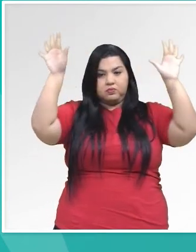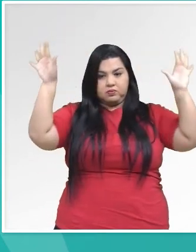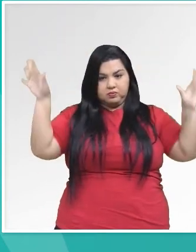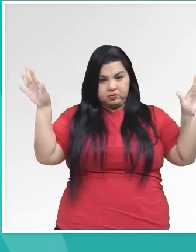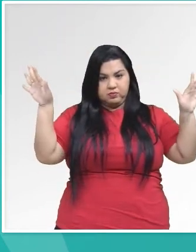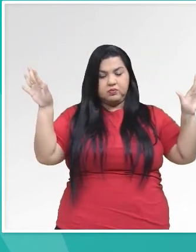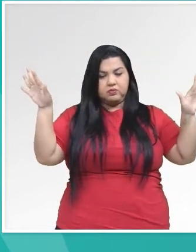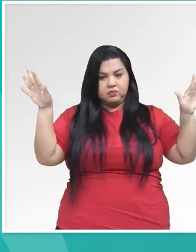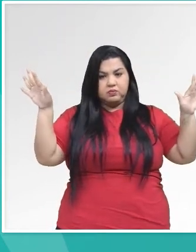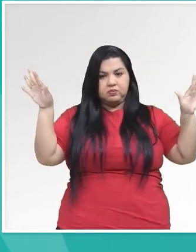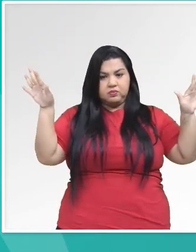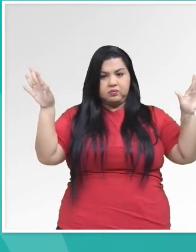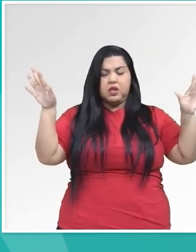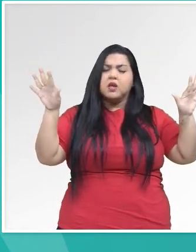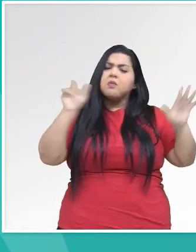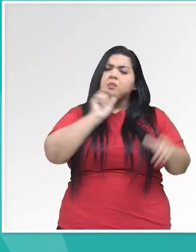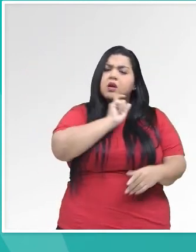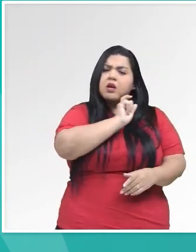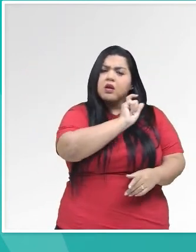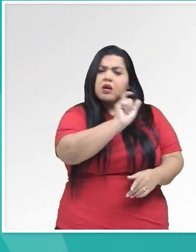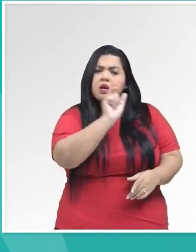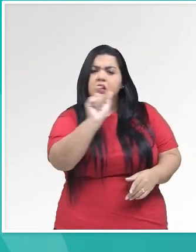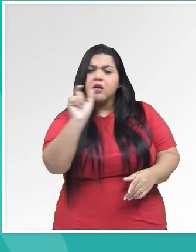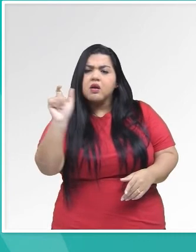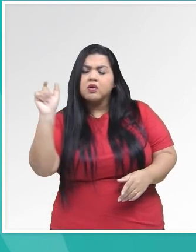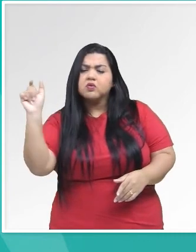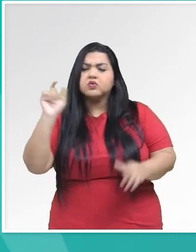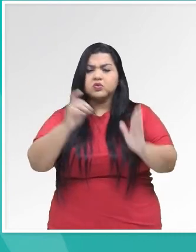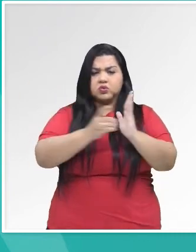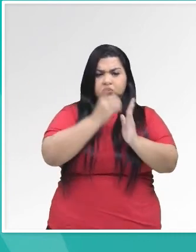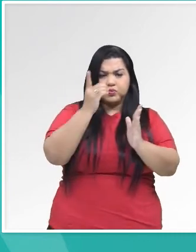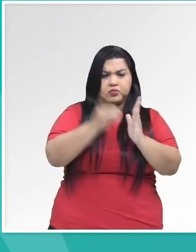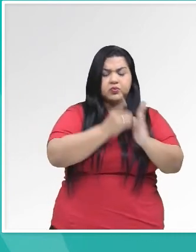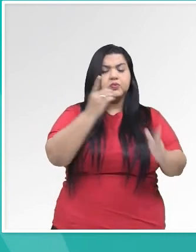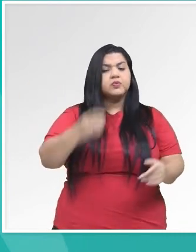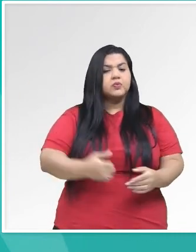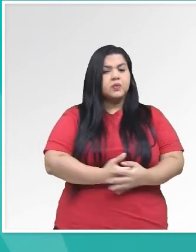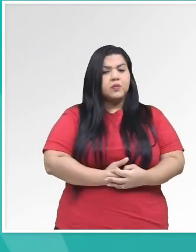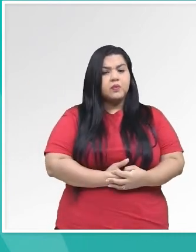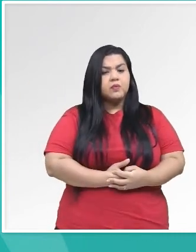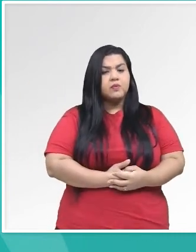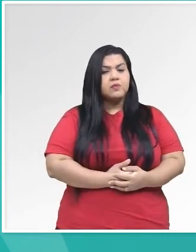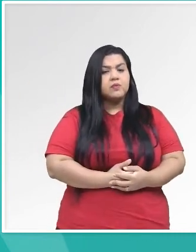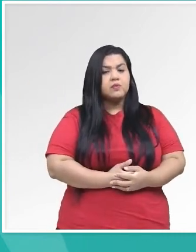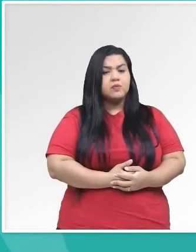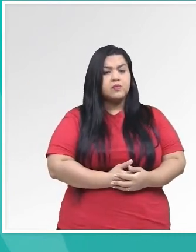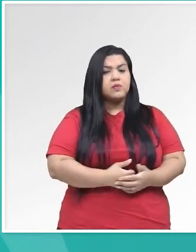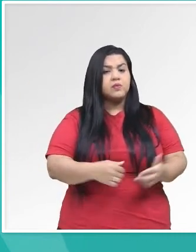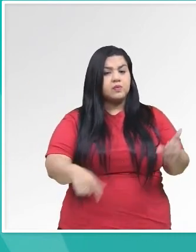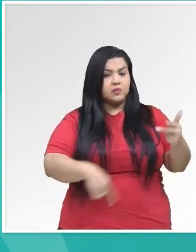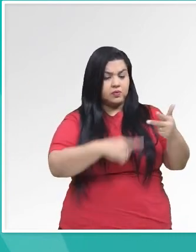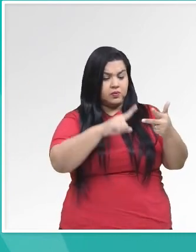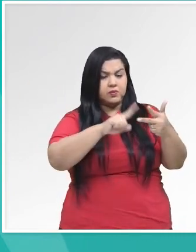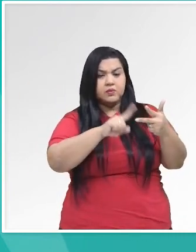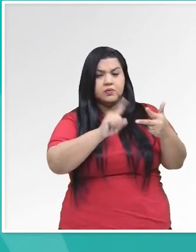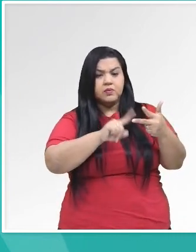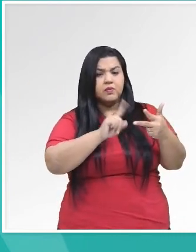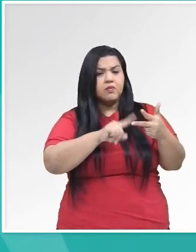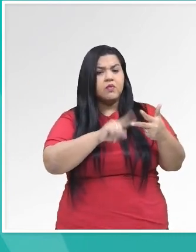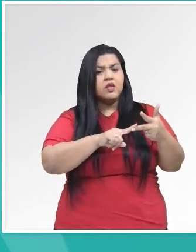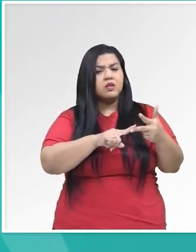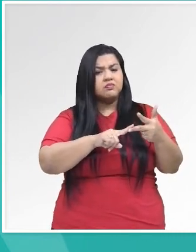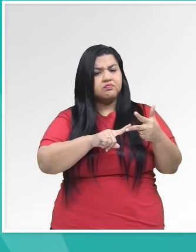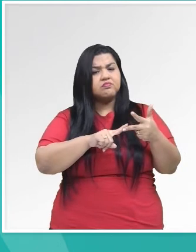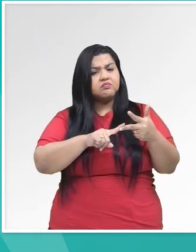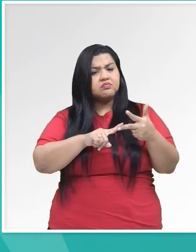linguagem possui as palavras, a linguagem do dicionário. A linguagem é impessoal, porque geralmente